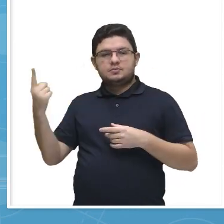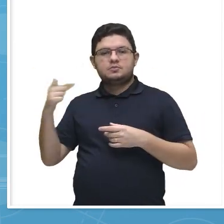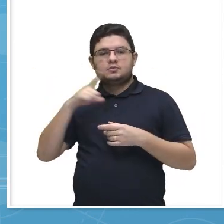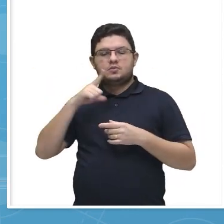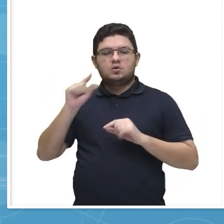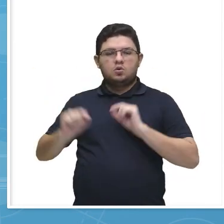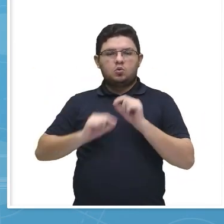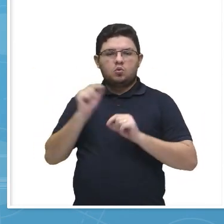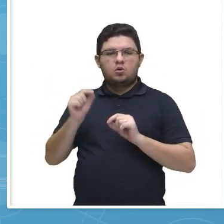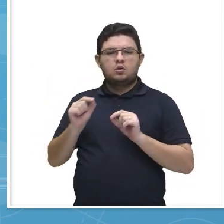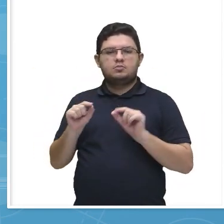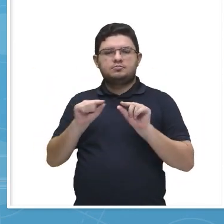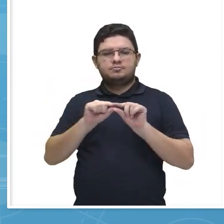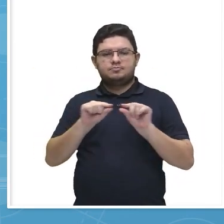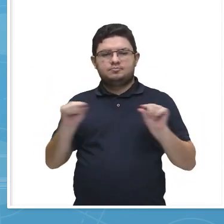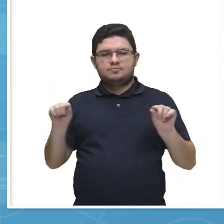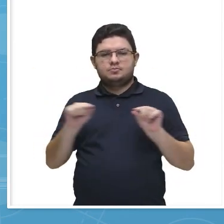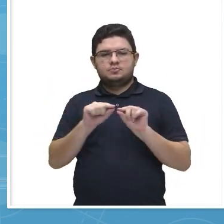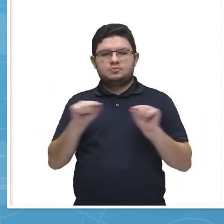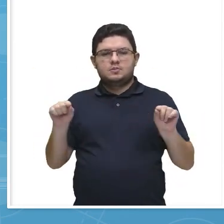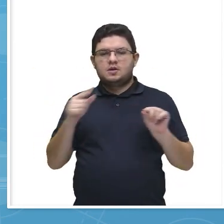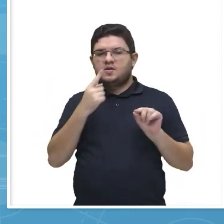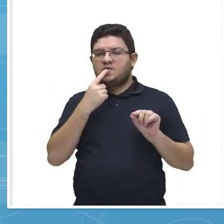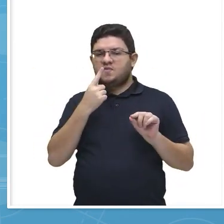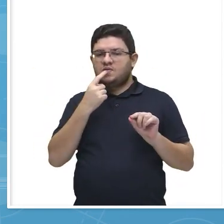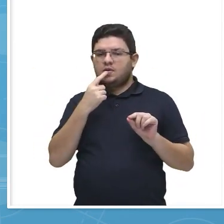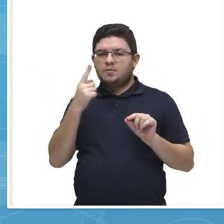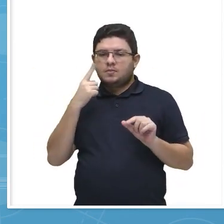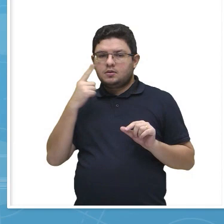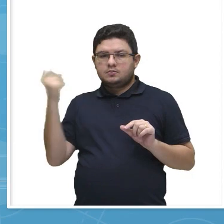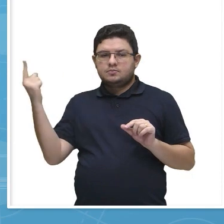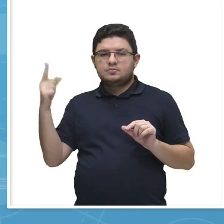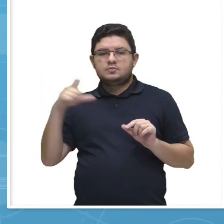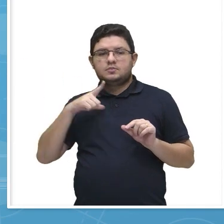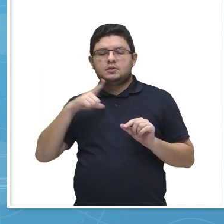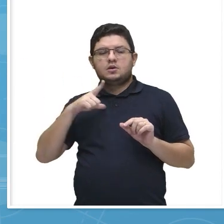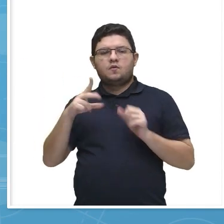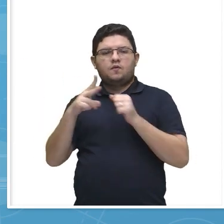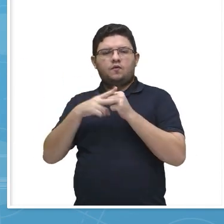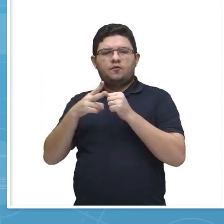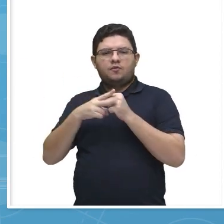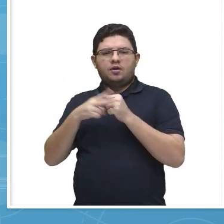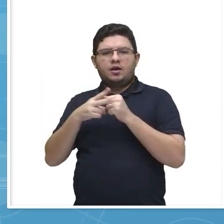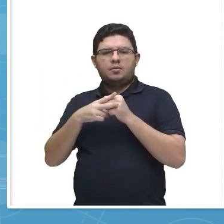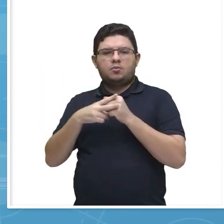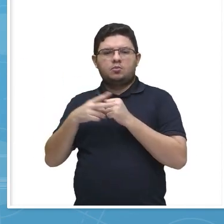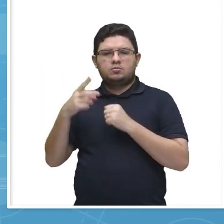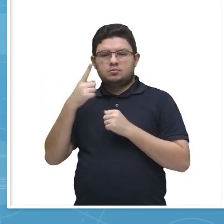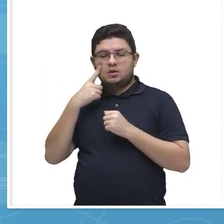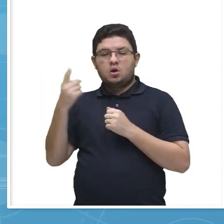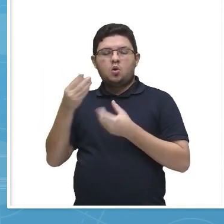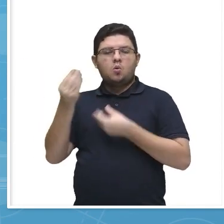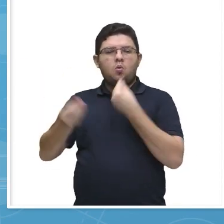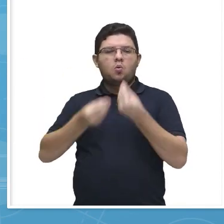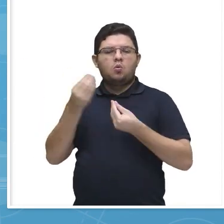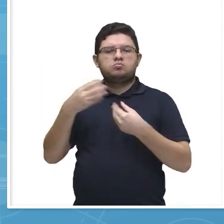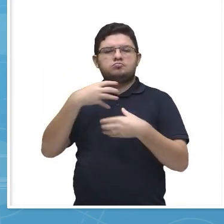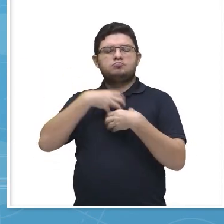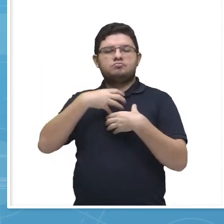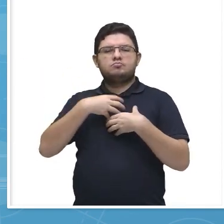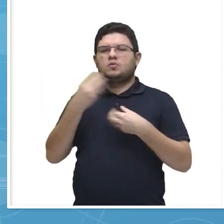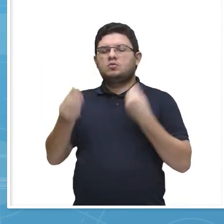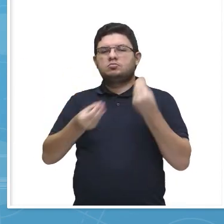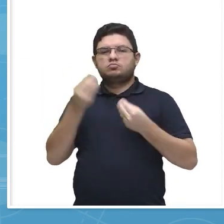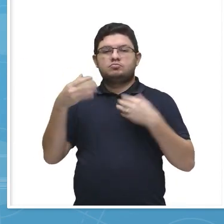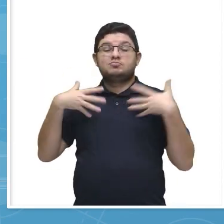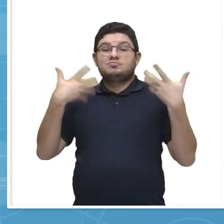núcleo importante, que é o meu verbo, saíram, e a forma como os alunos saíram, alegres. Essas duas palavras